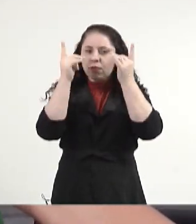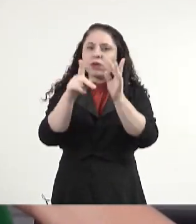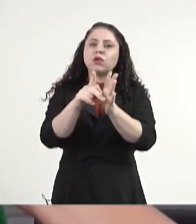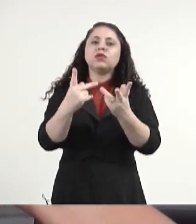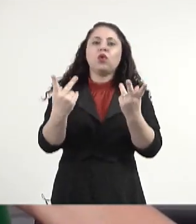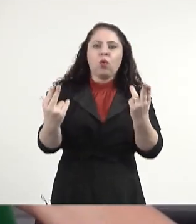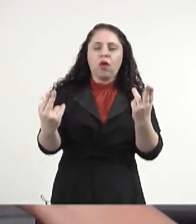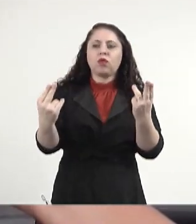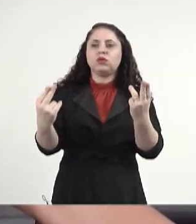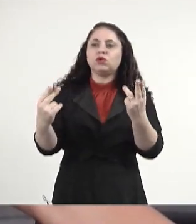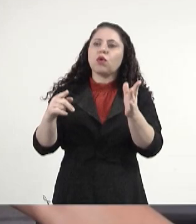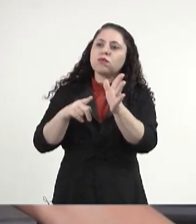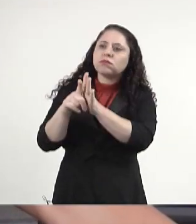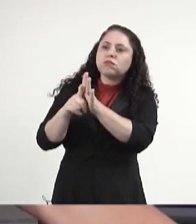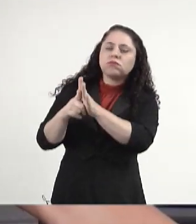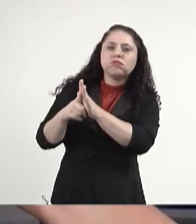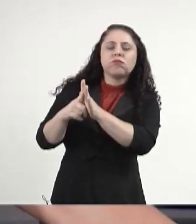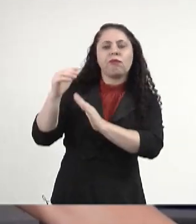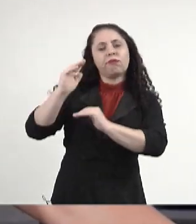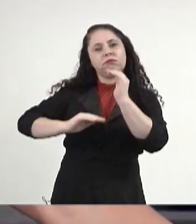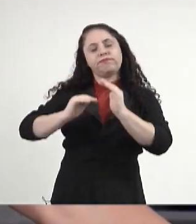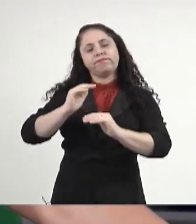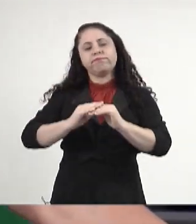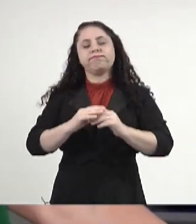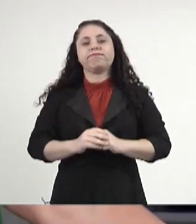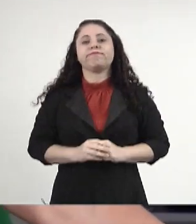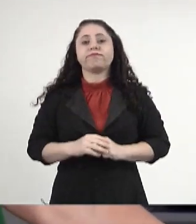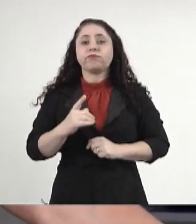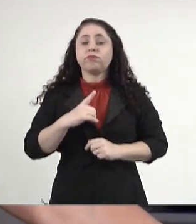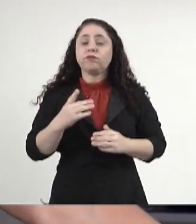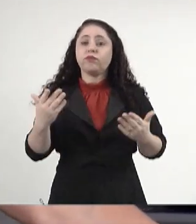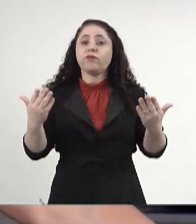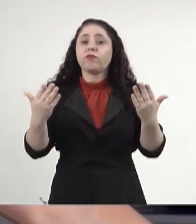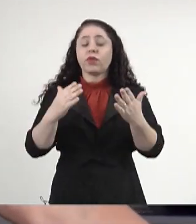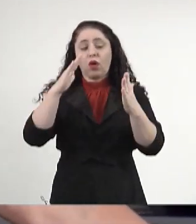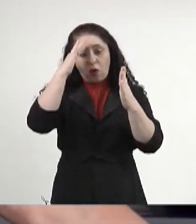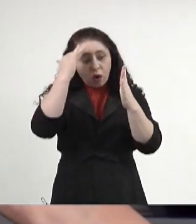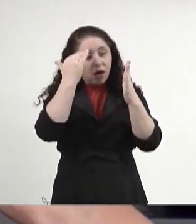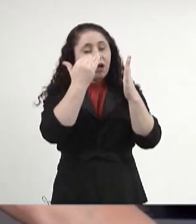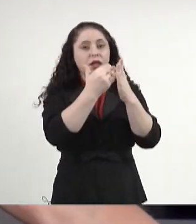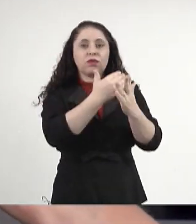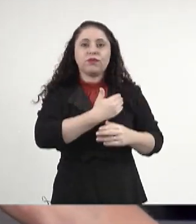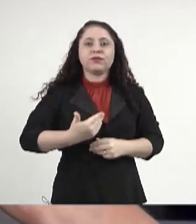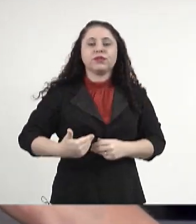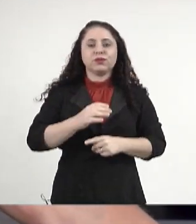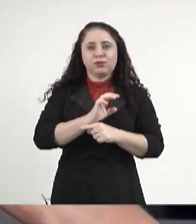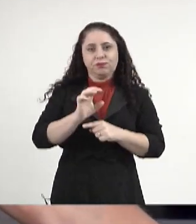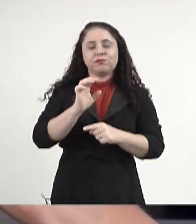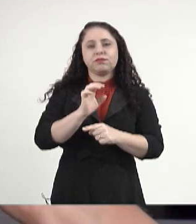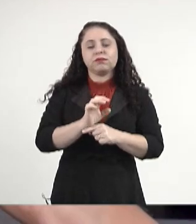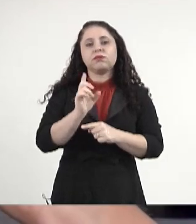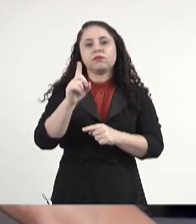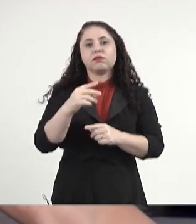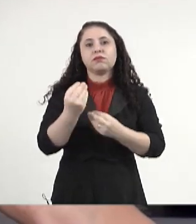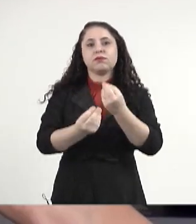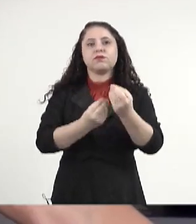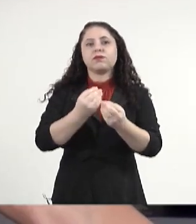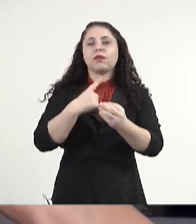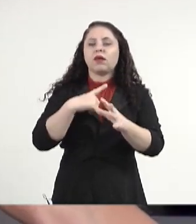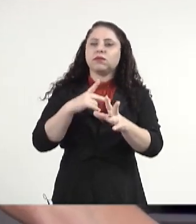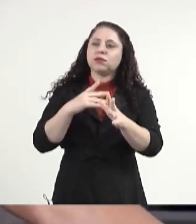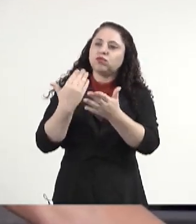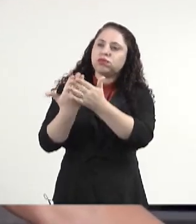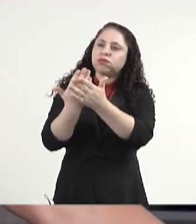tornar a oficialidade do segmento. E houve, então, agora o reconhecimento do nosso governo do Estado, através de todo